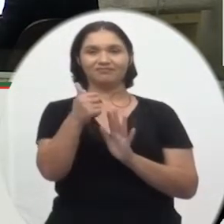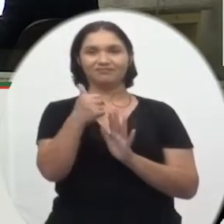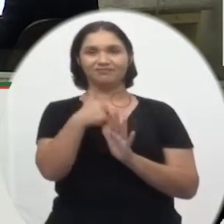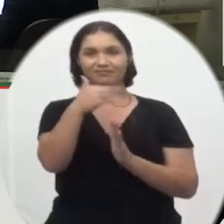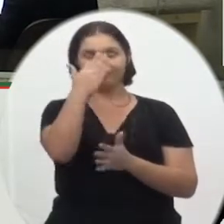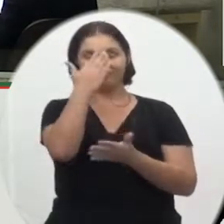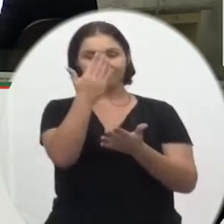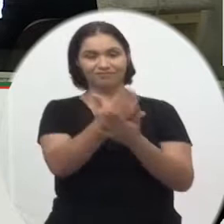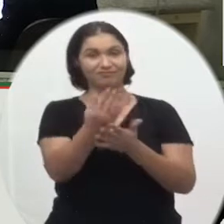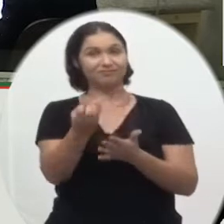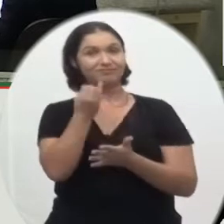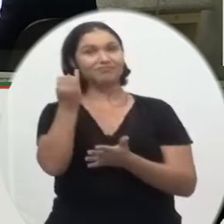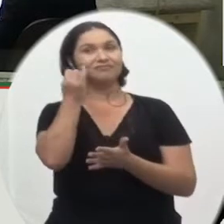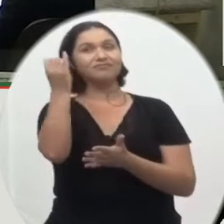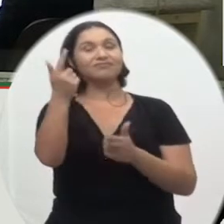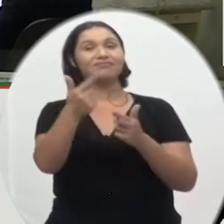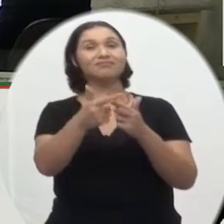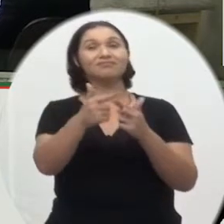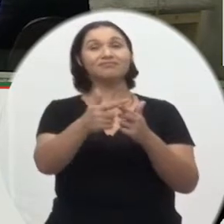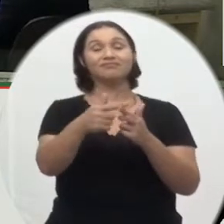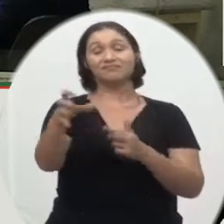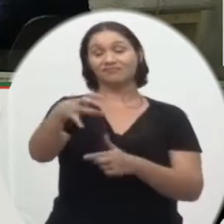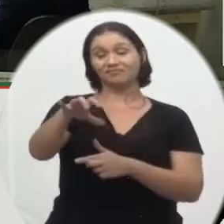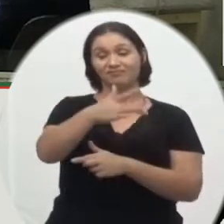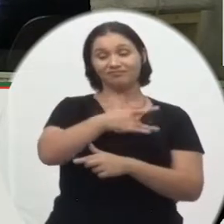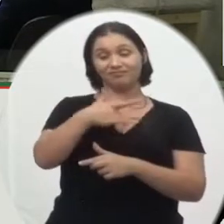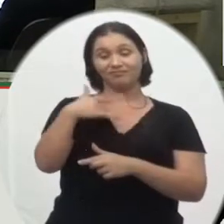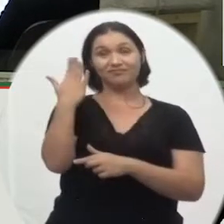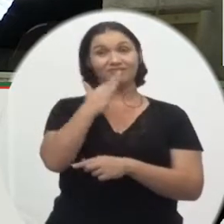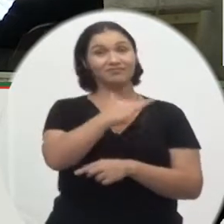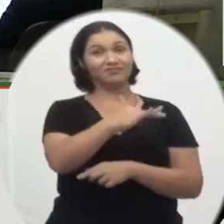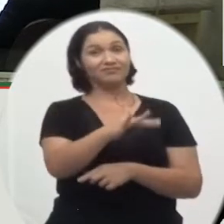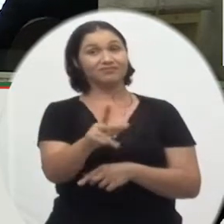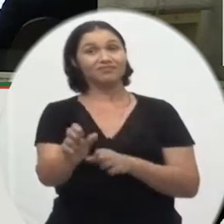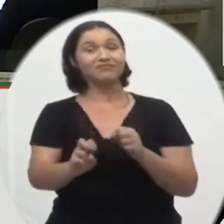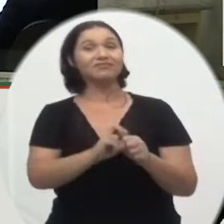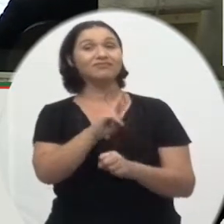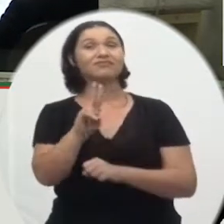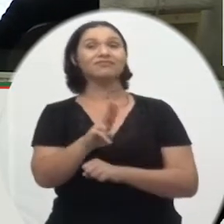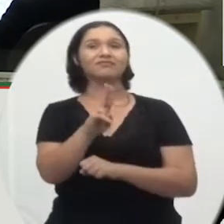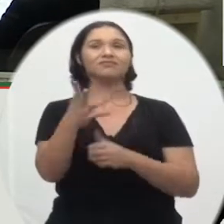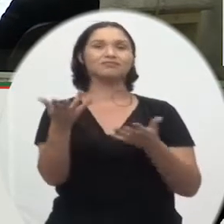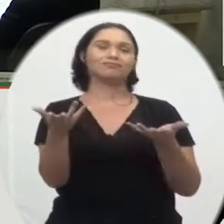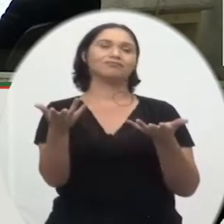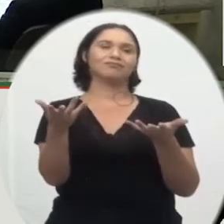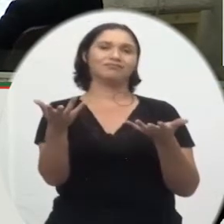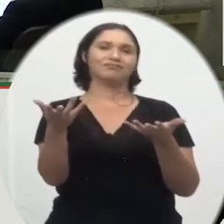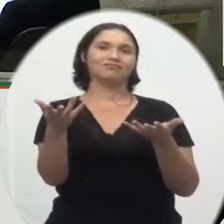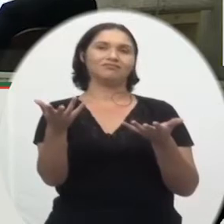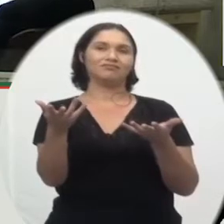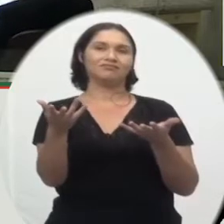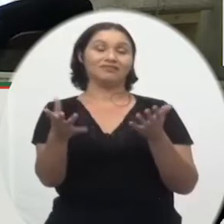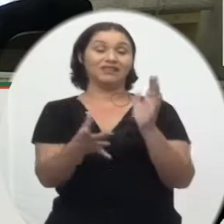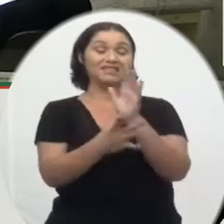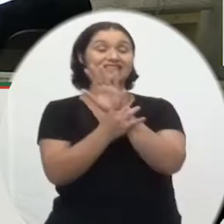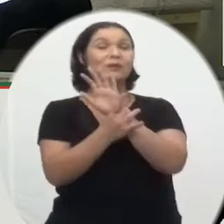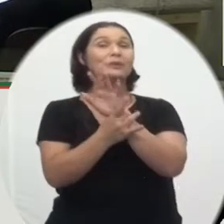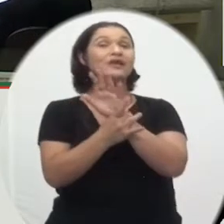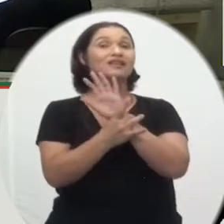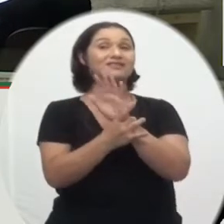importante, principalmente por uma questão de saúde das crianças que utilizam aqueles locais.